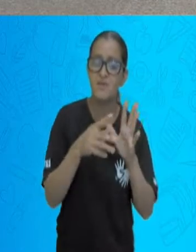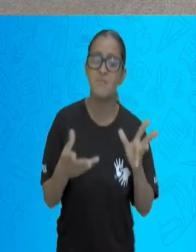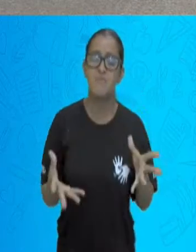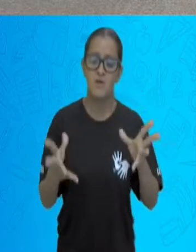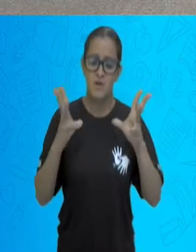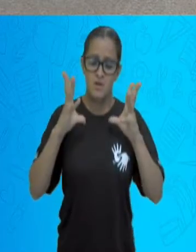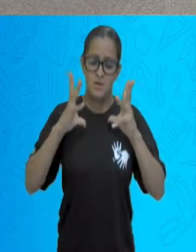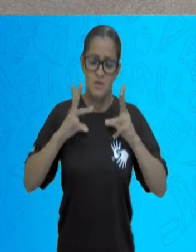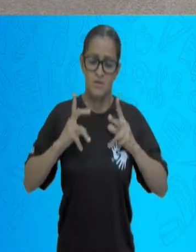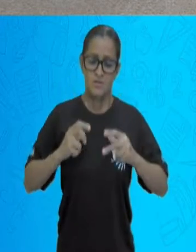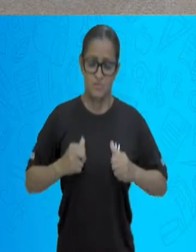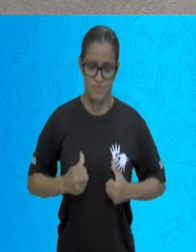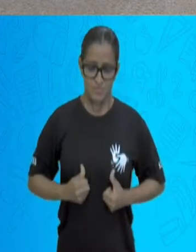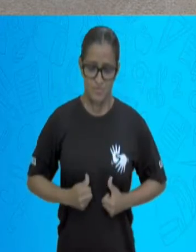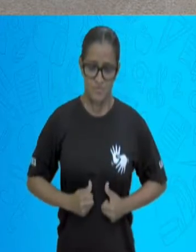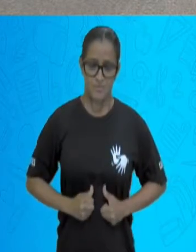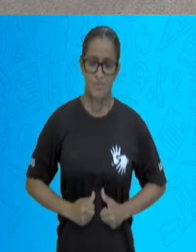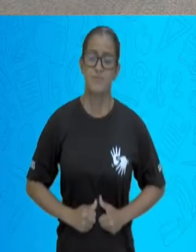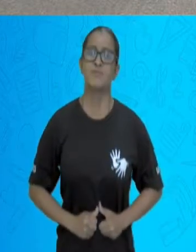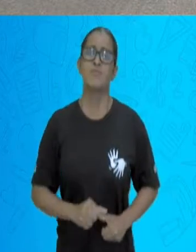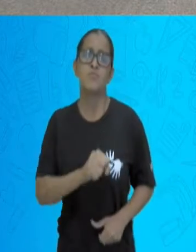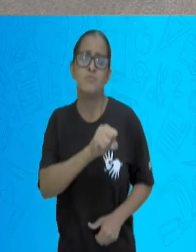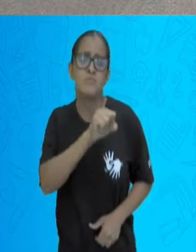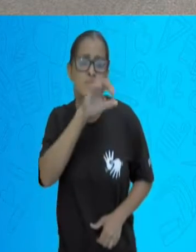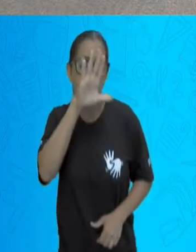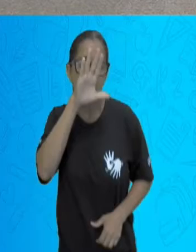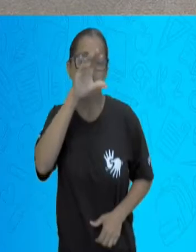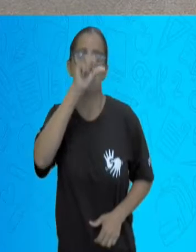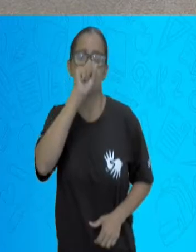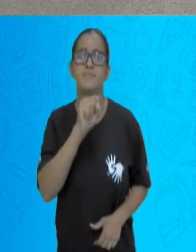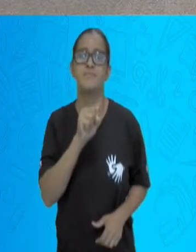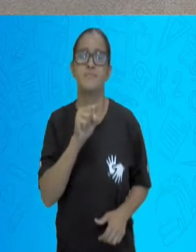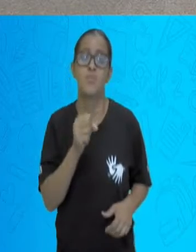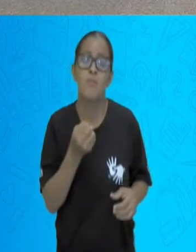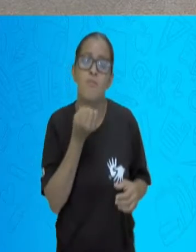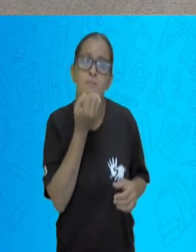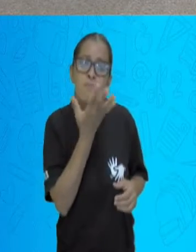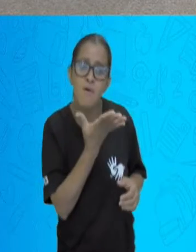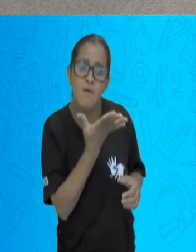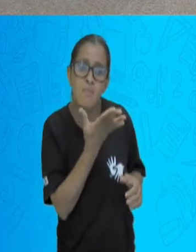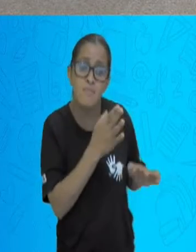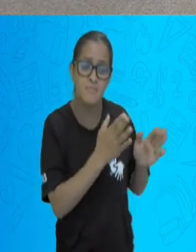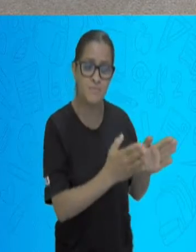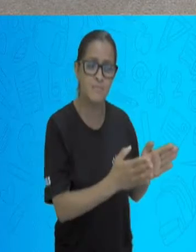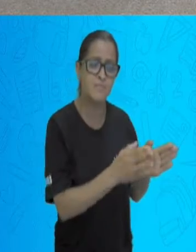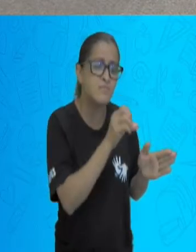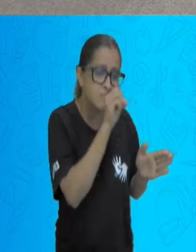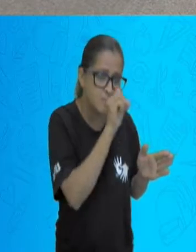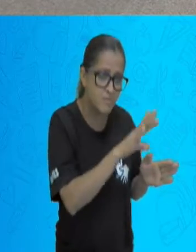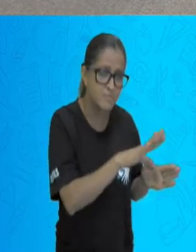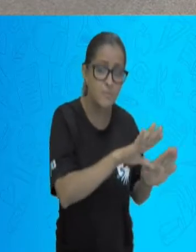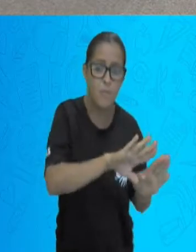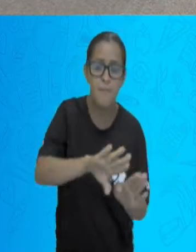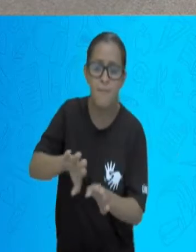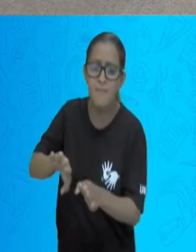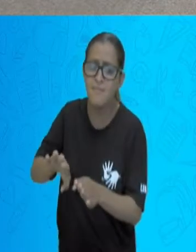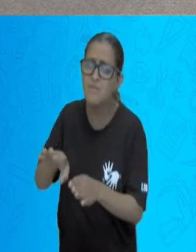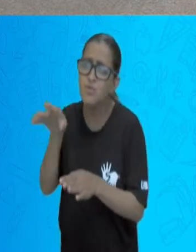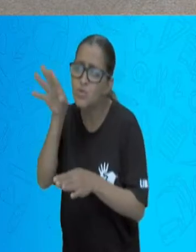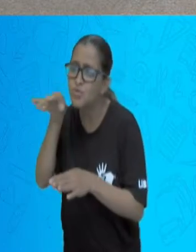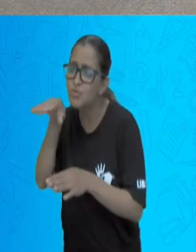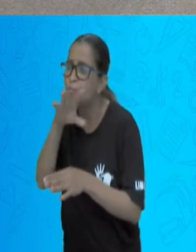filtragem. Ela vai filtrar o que é bom e o que pode passar. Grandes partículas, elas ficam